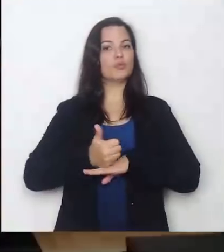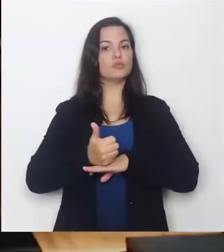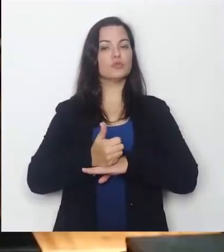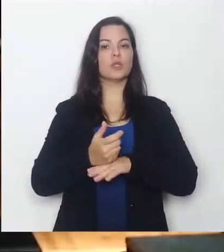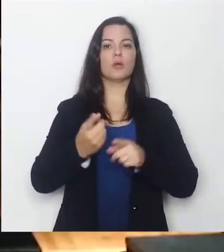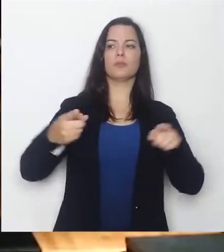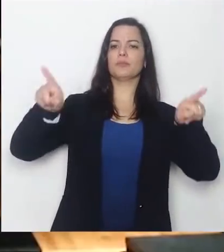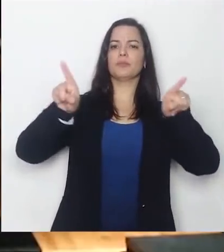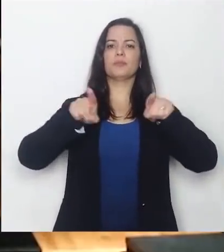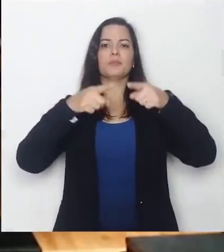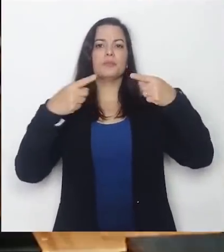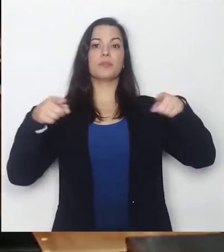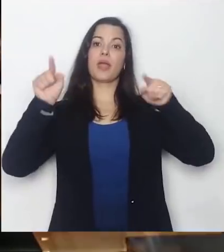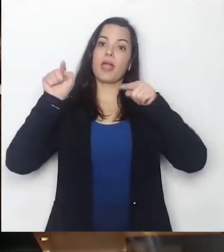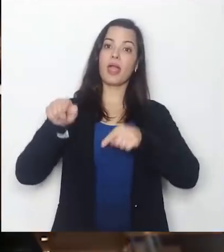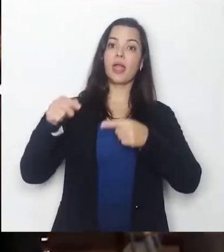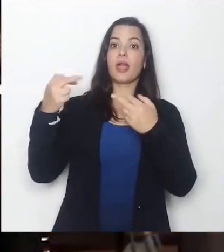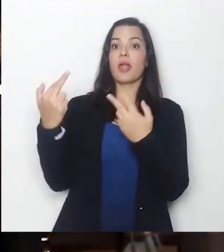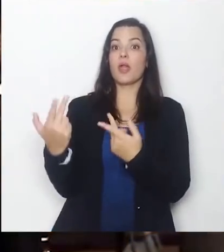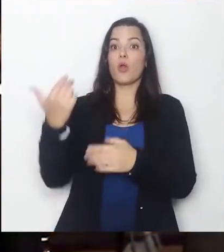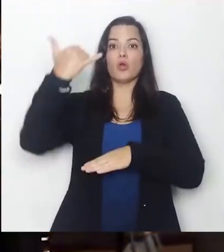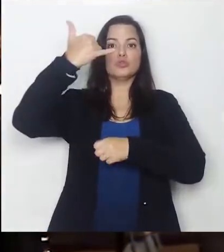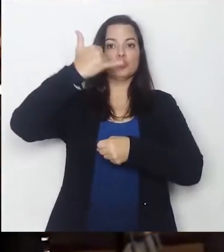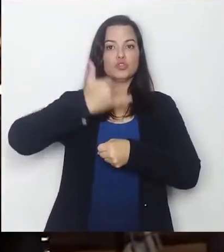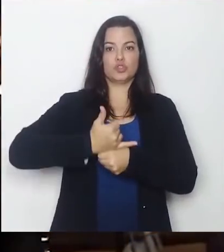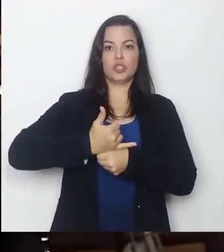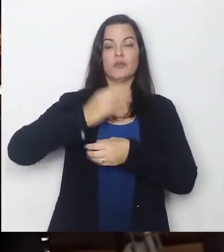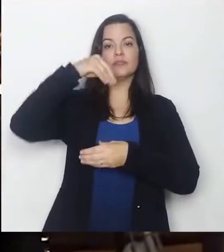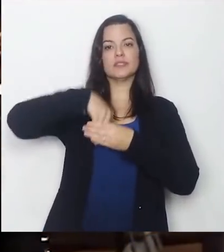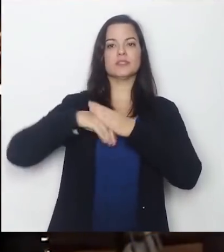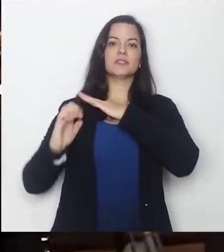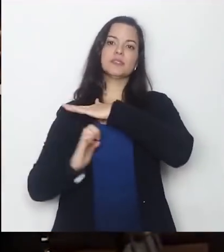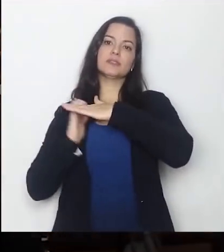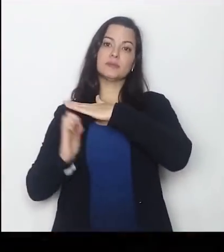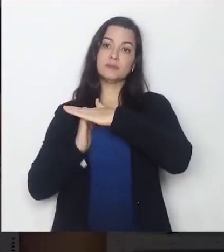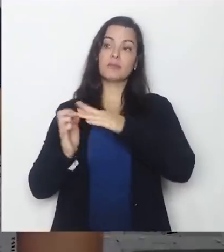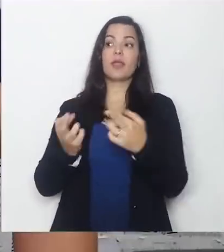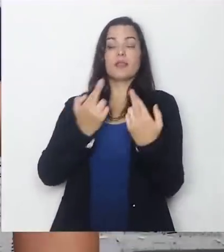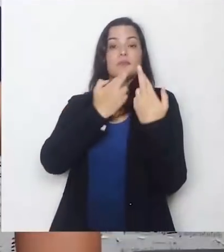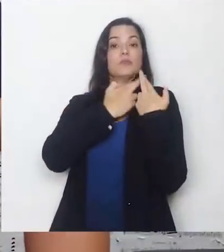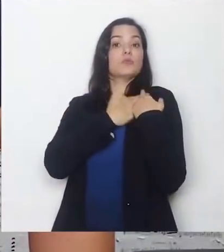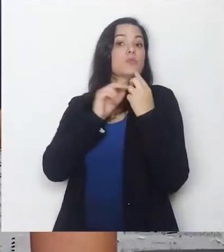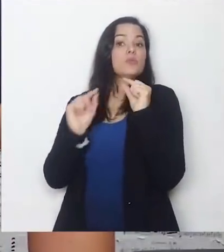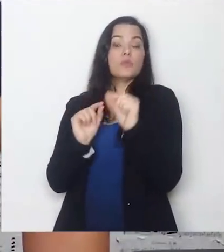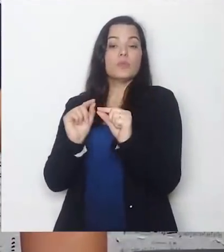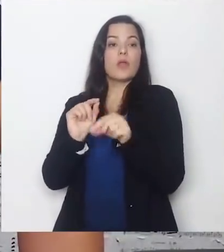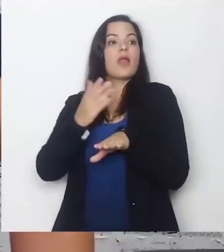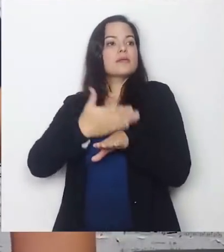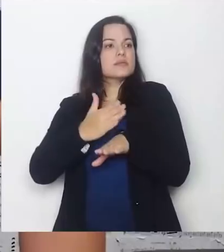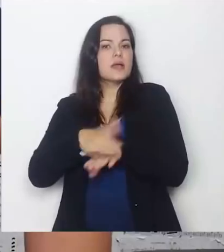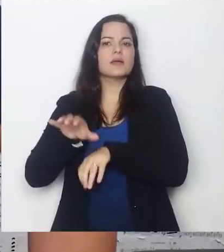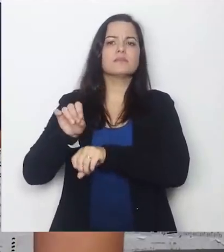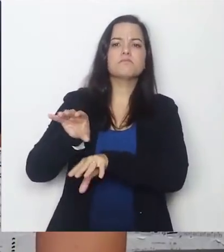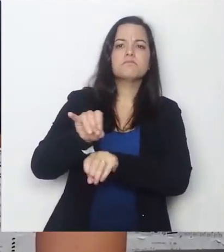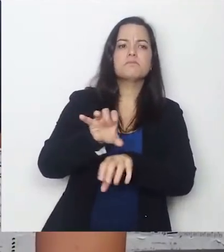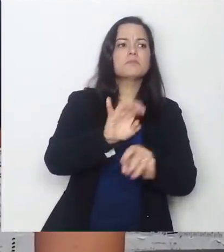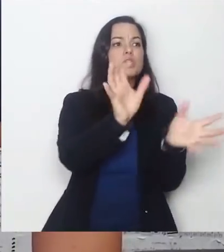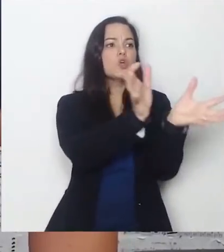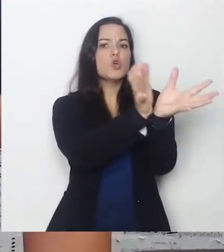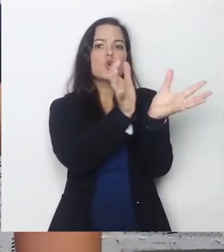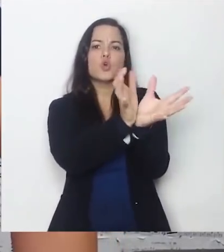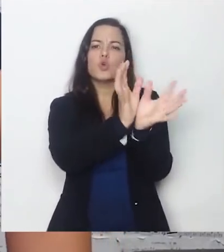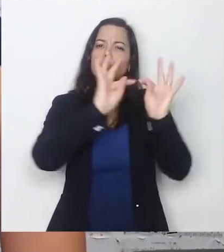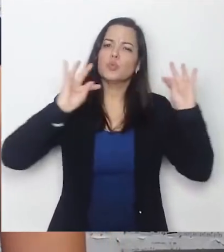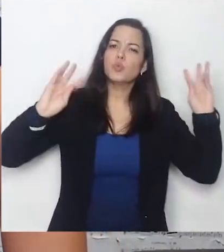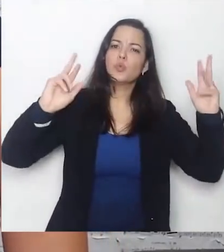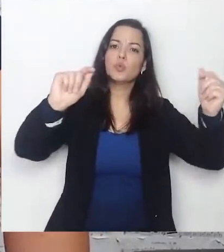orquestra. Ele seria numa empresa como se fosse o nosso chefe. Ele é responsável por ensaiar a orquestra